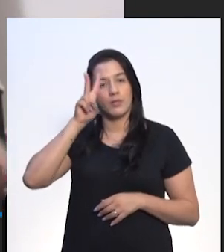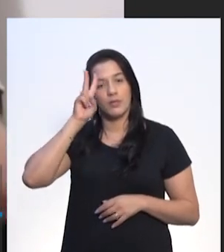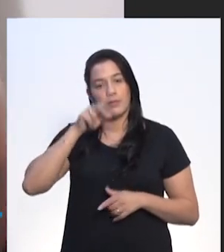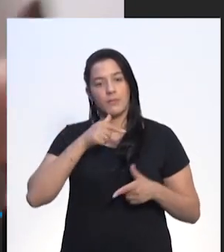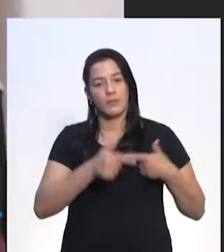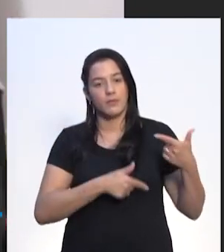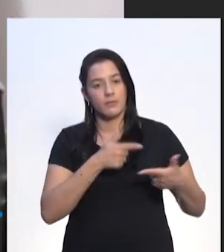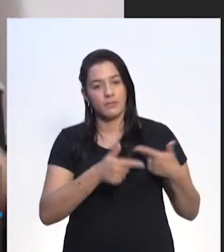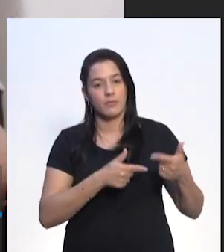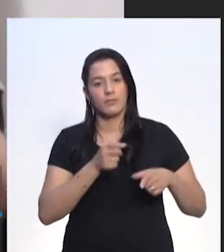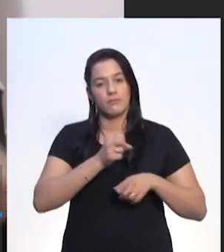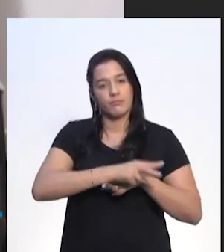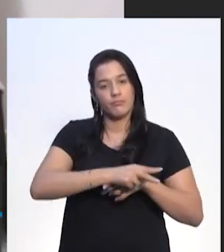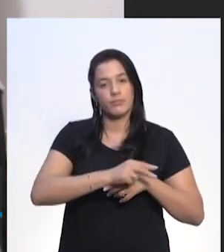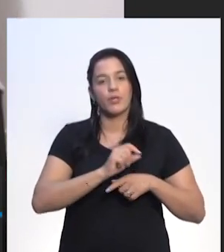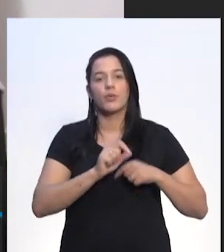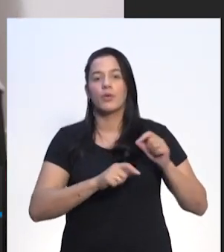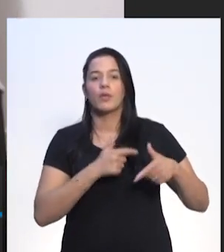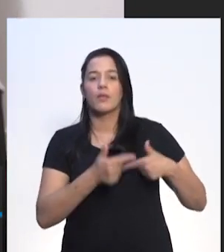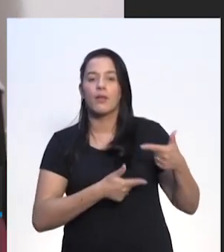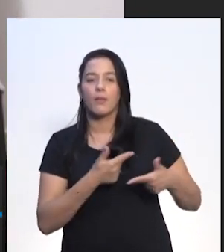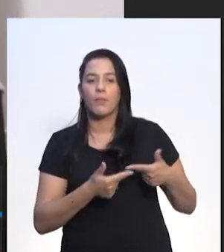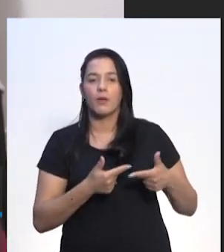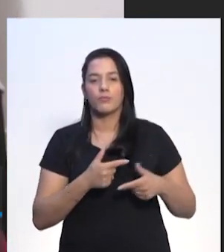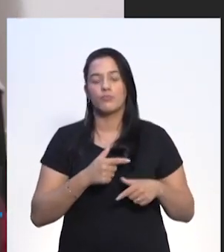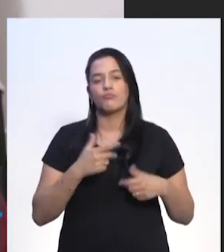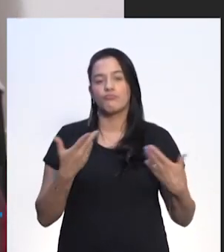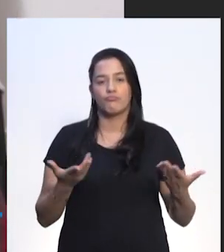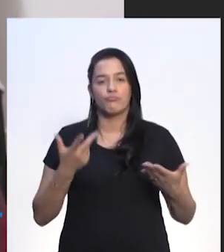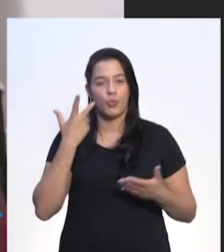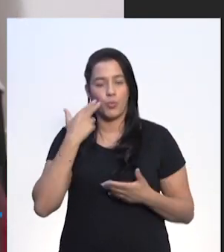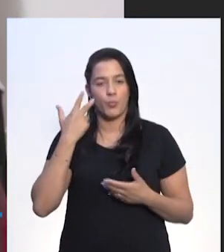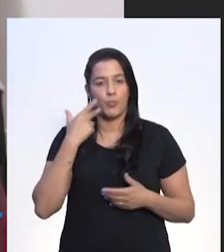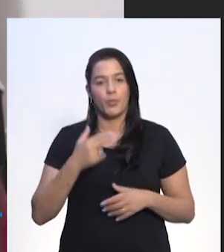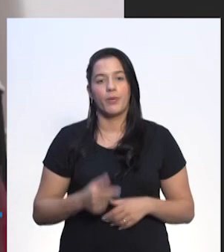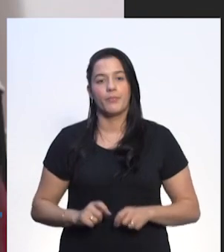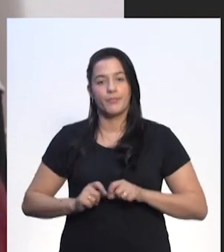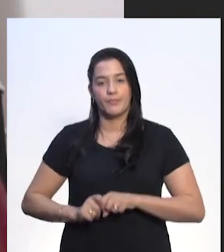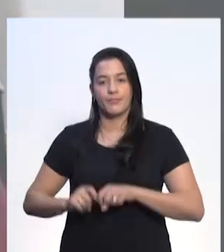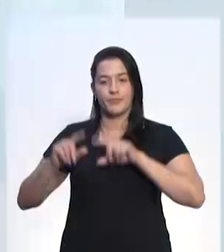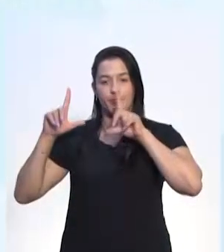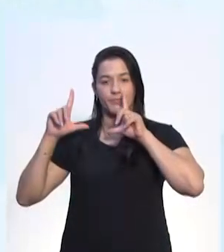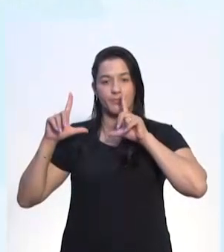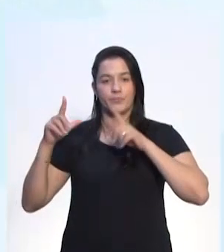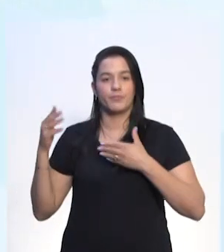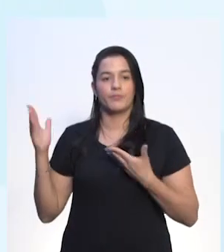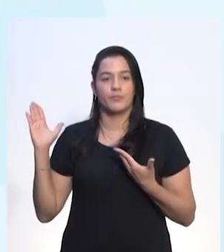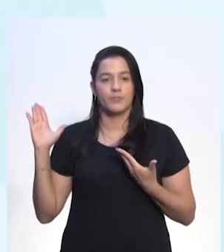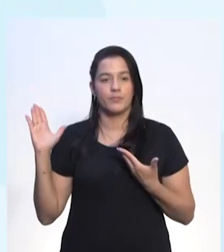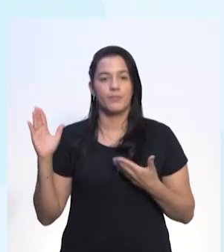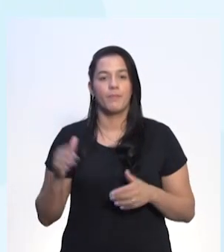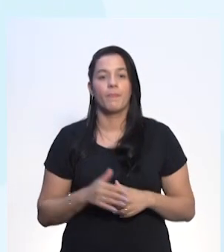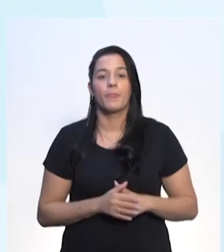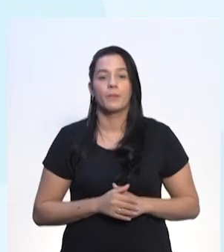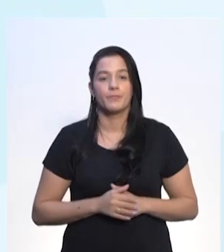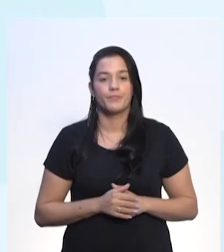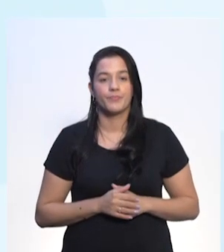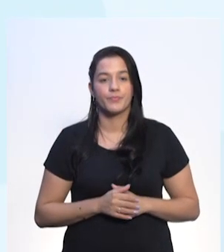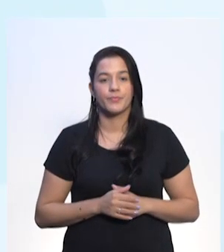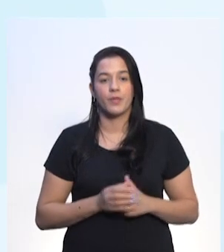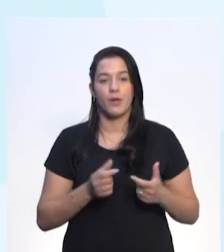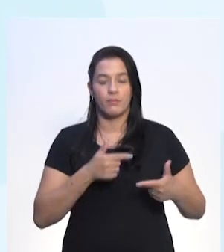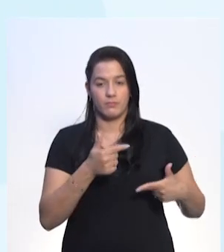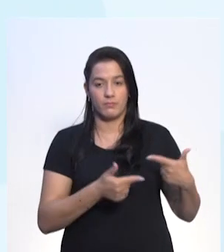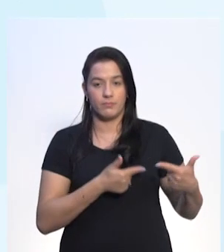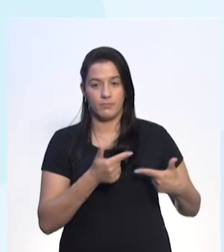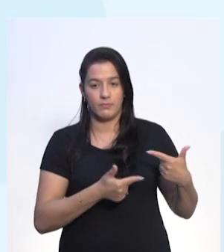emprego, desemprego e trabalho informal. Então vai aparecer aí para vocês na tela, né, que o emprego ele vai ser qualquer